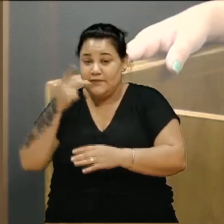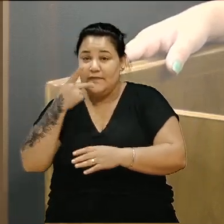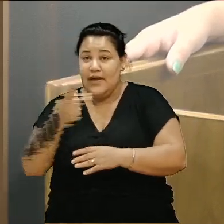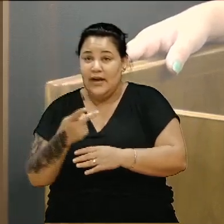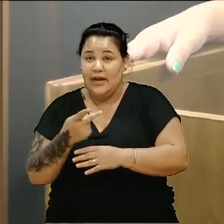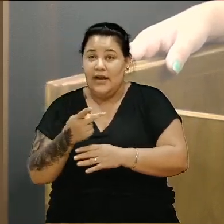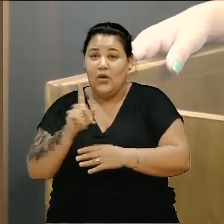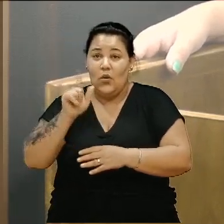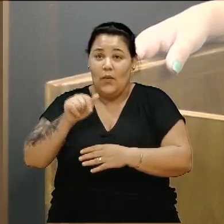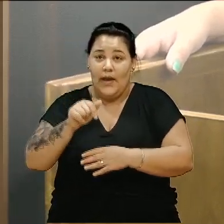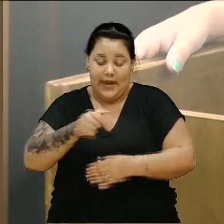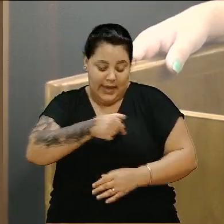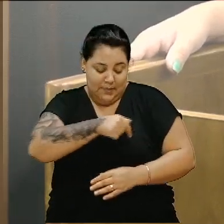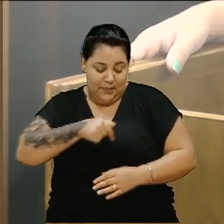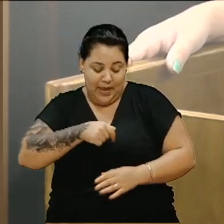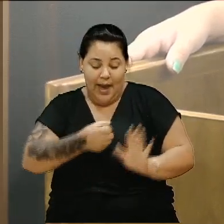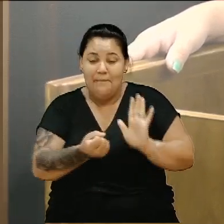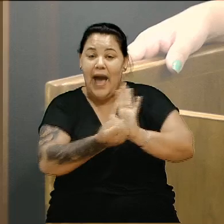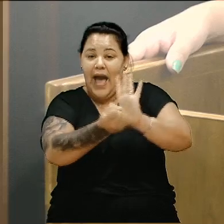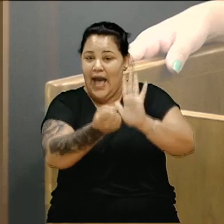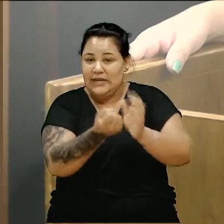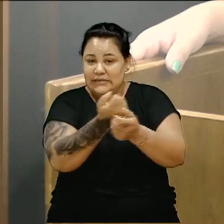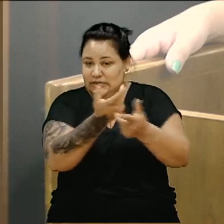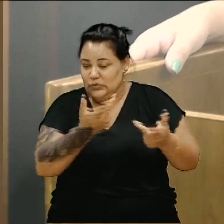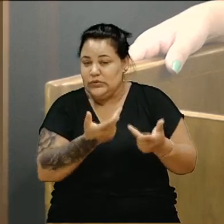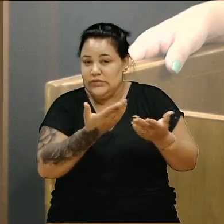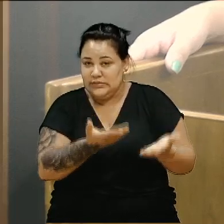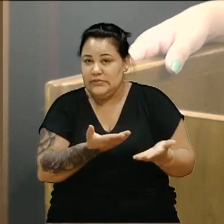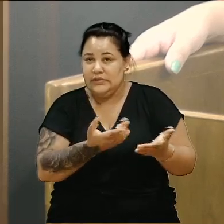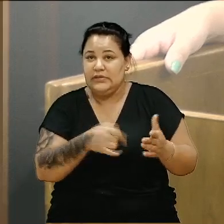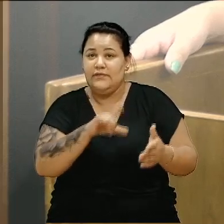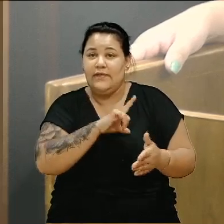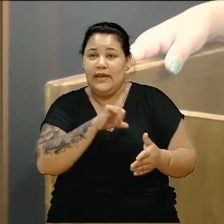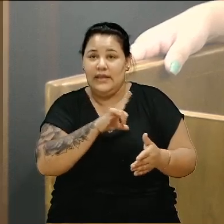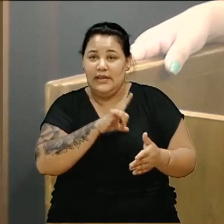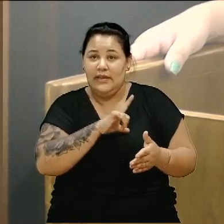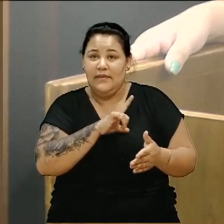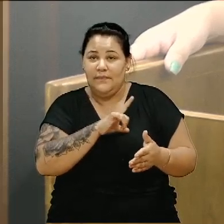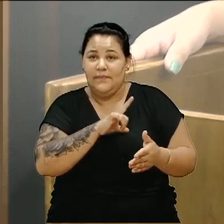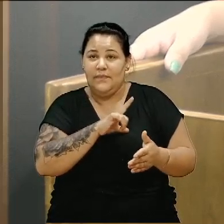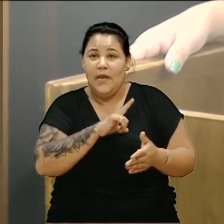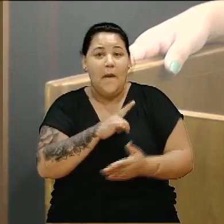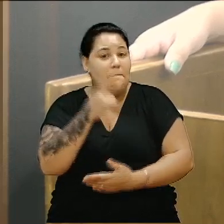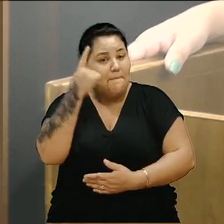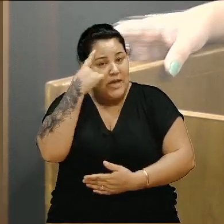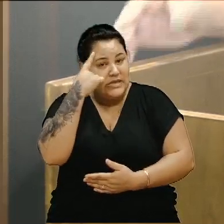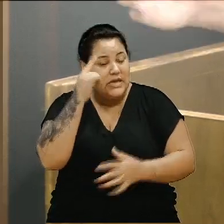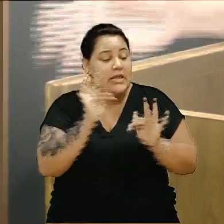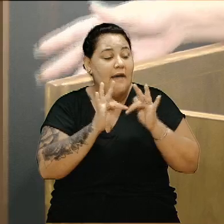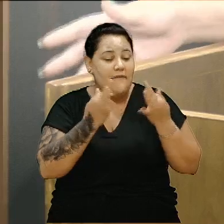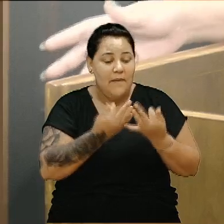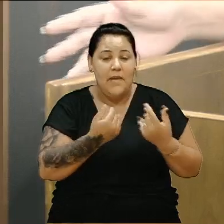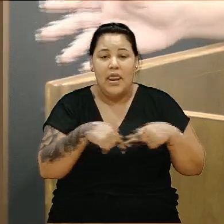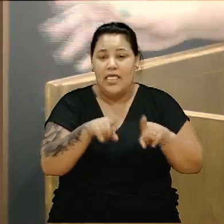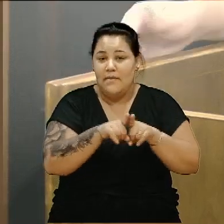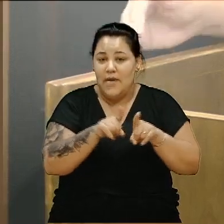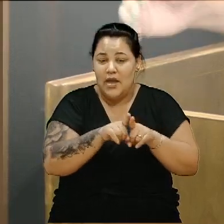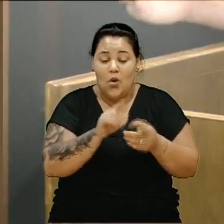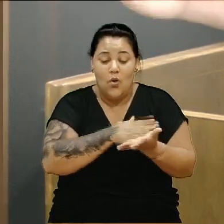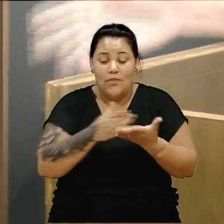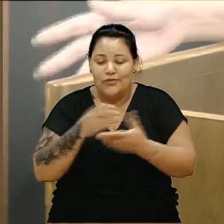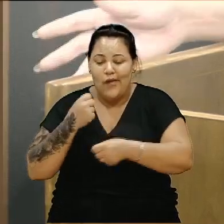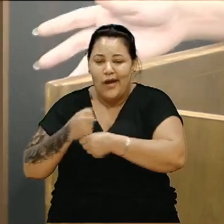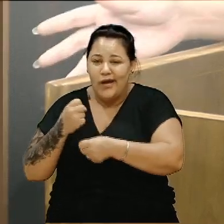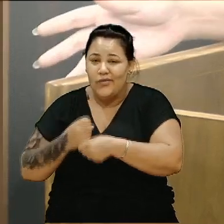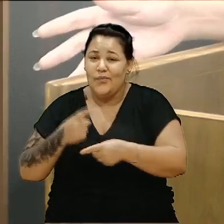que é a logomarca dessa empresa, que vai constar nos uniformes. Isso pensando nas famílias, no início de ano todo, que tem